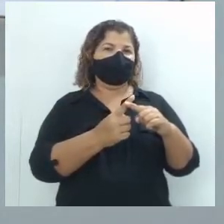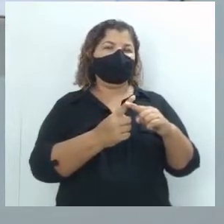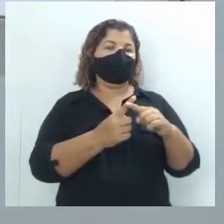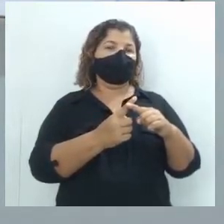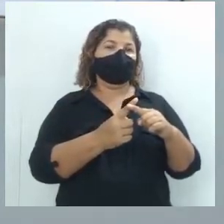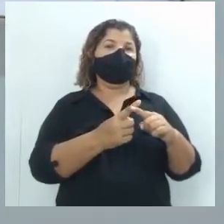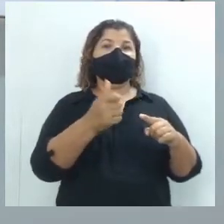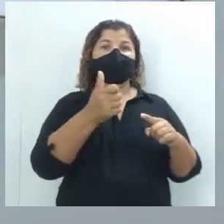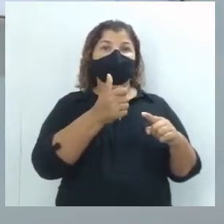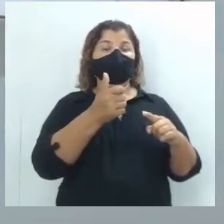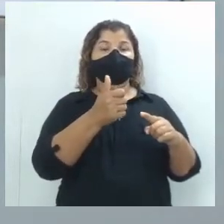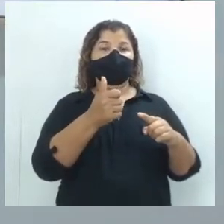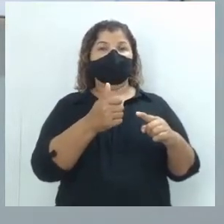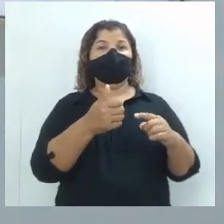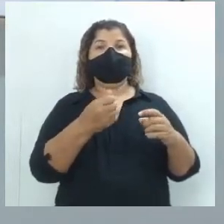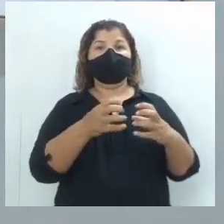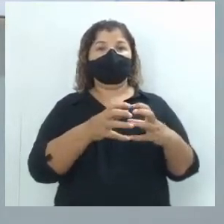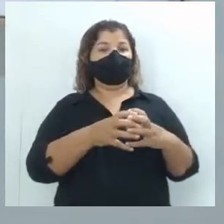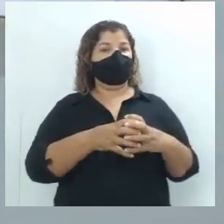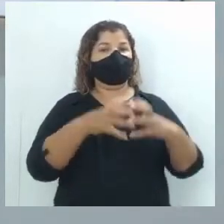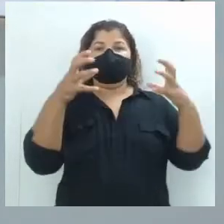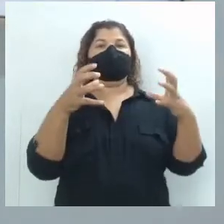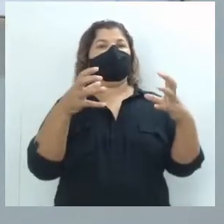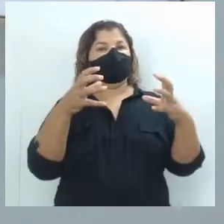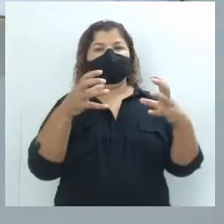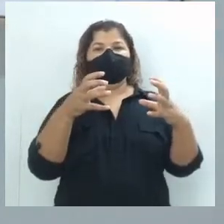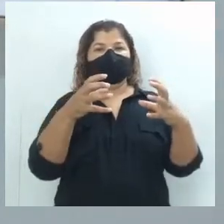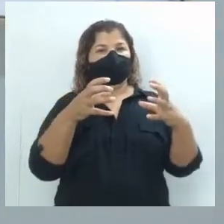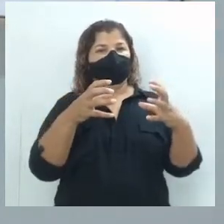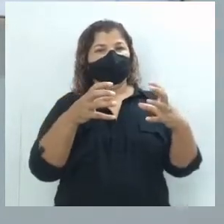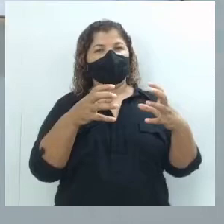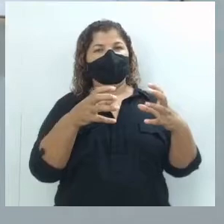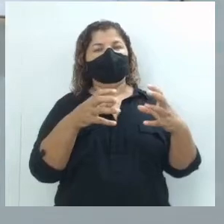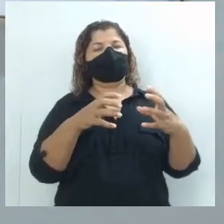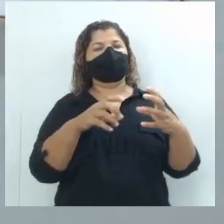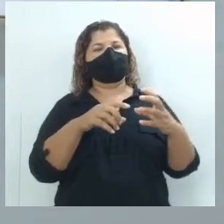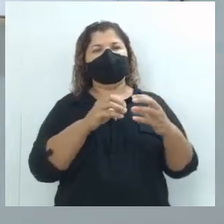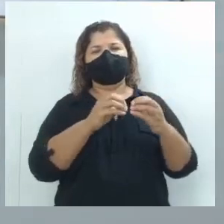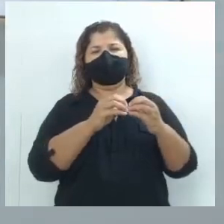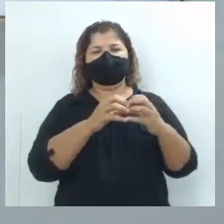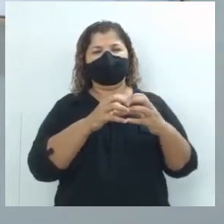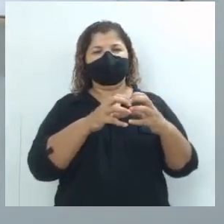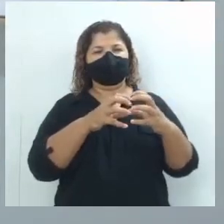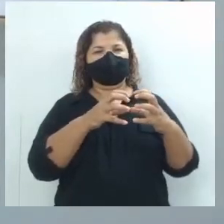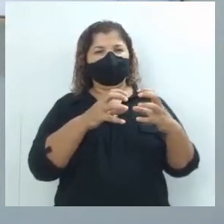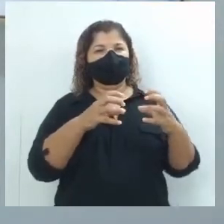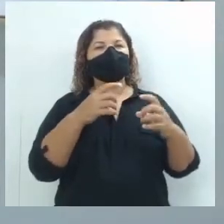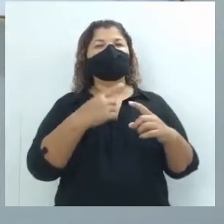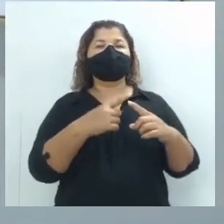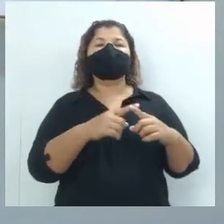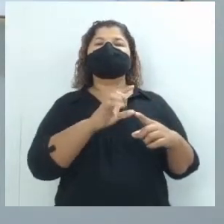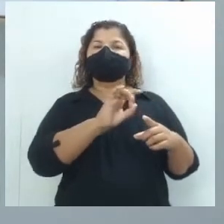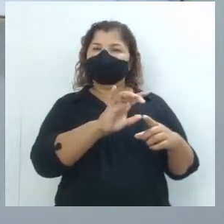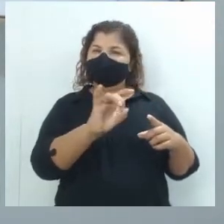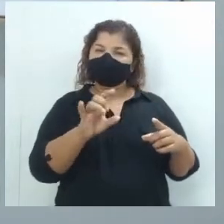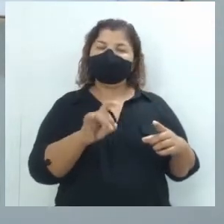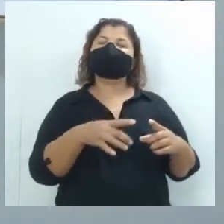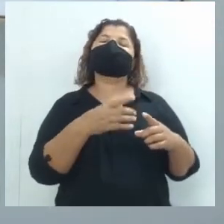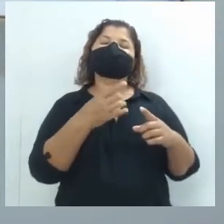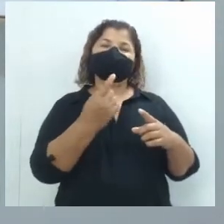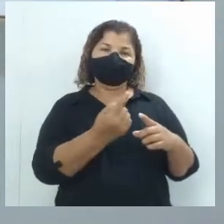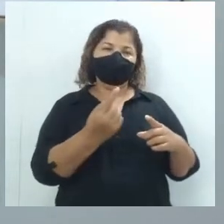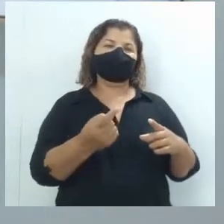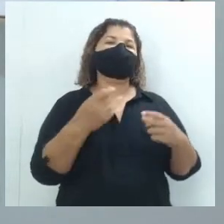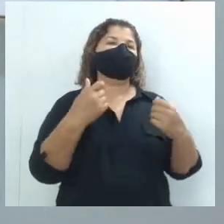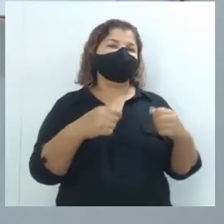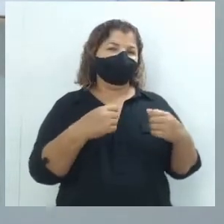RNA aqui vai ter que fazer o fenômeno da multiplicação. Ele vai ter que se multiplicar, porque cada filhote vai ter que ter um RNA igual à mãe. Aí o que é